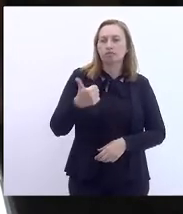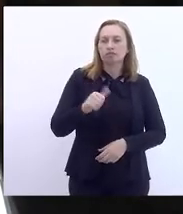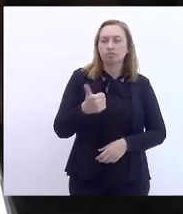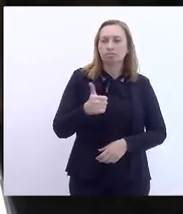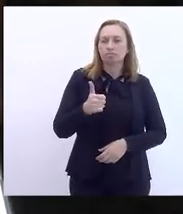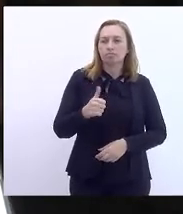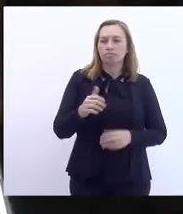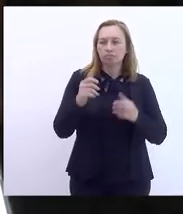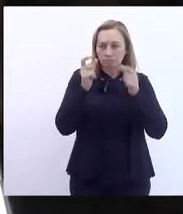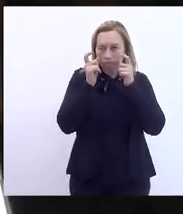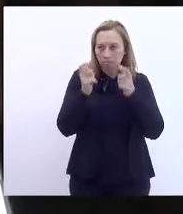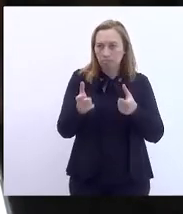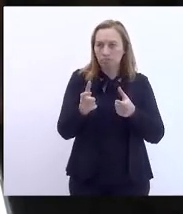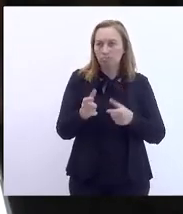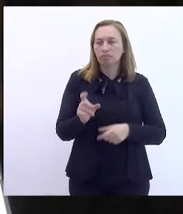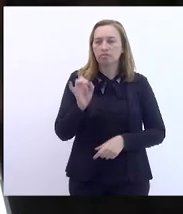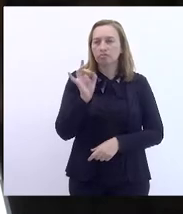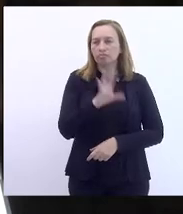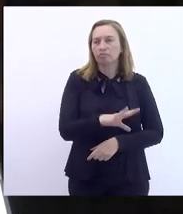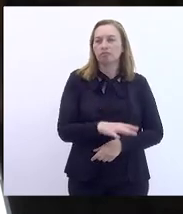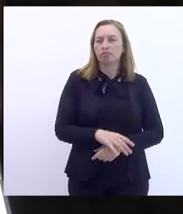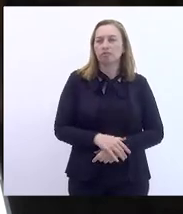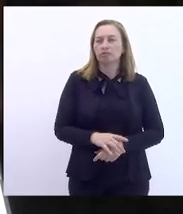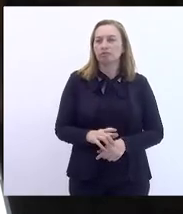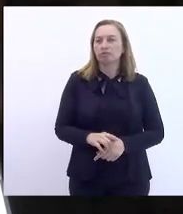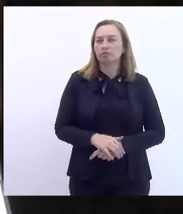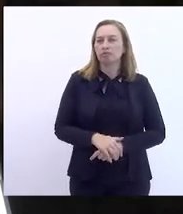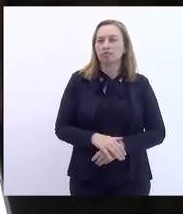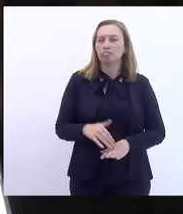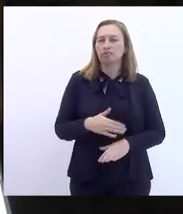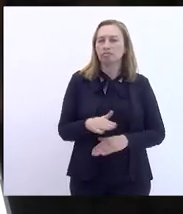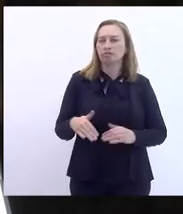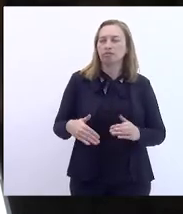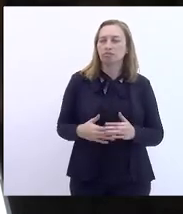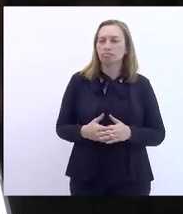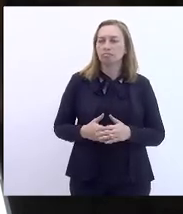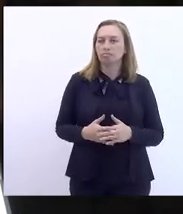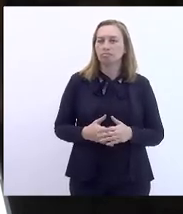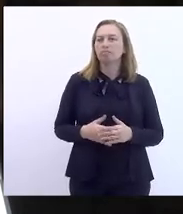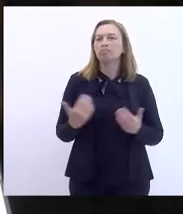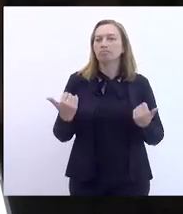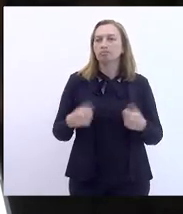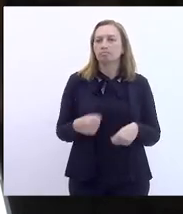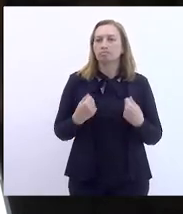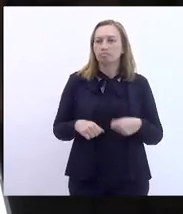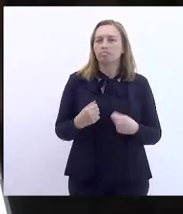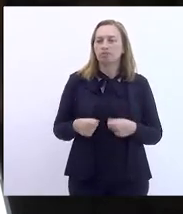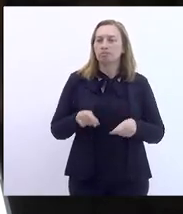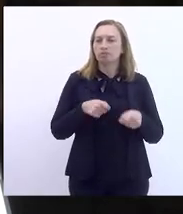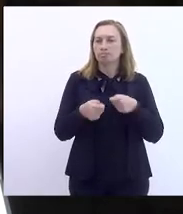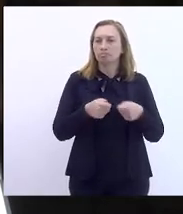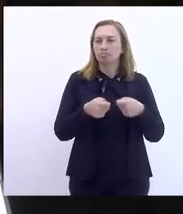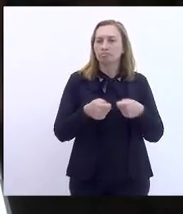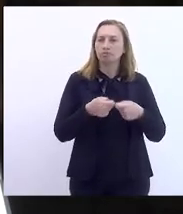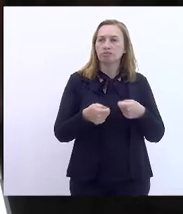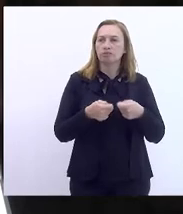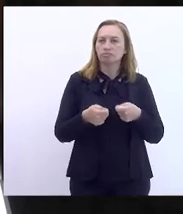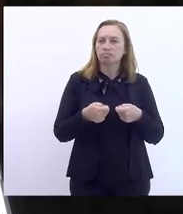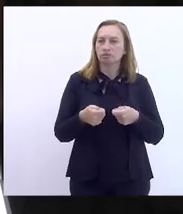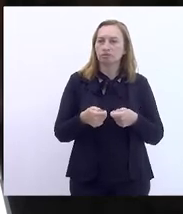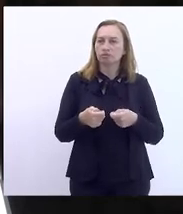ponto de atenção prioritária e o último mas que atravessa todos esses é a necessidade de um controle efetivo